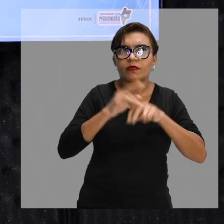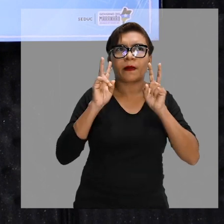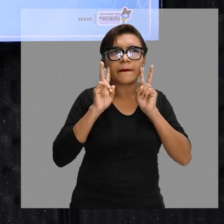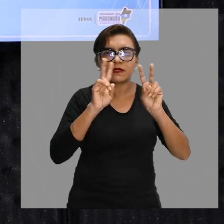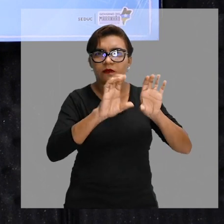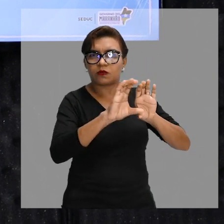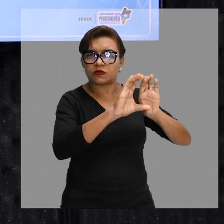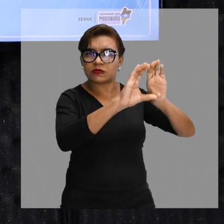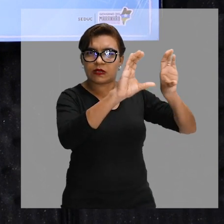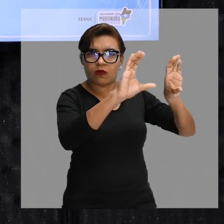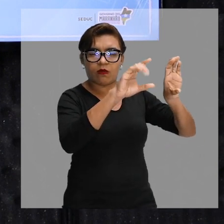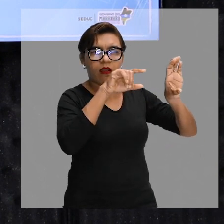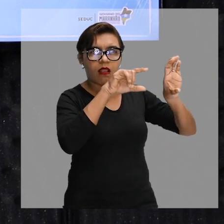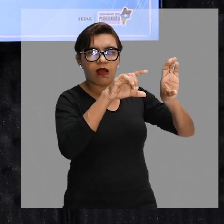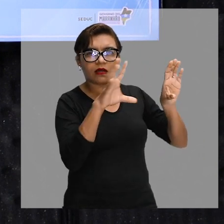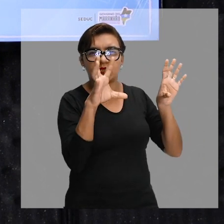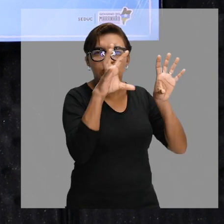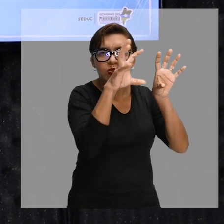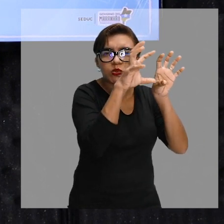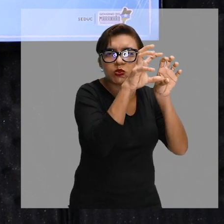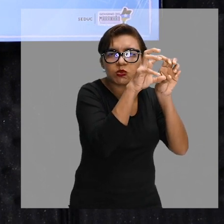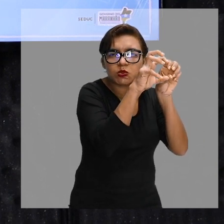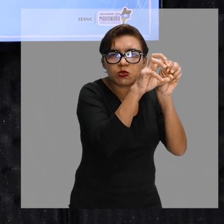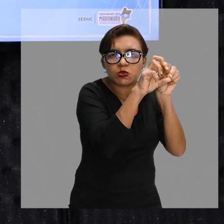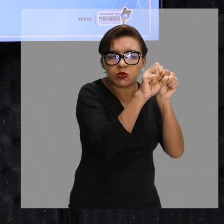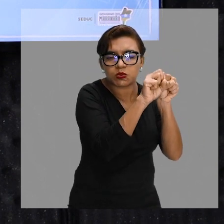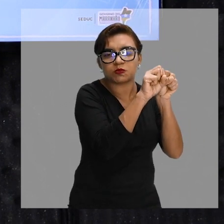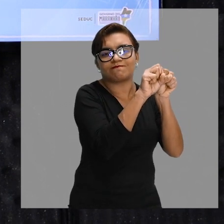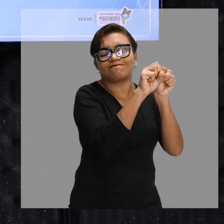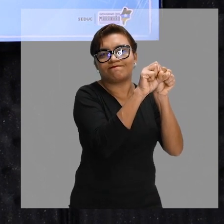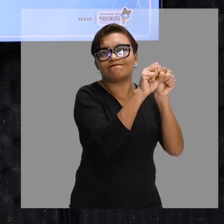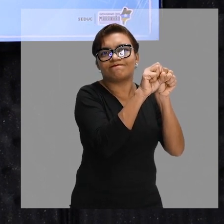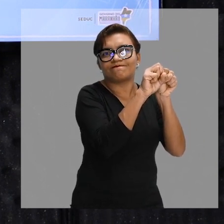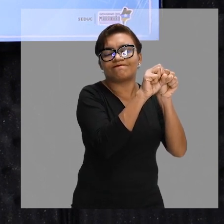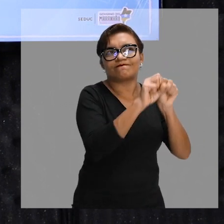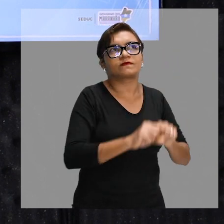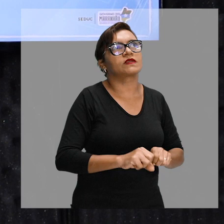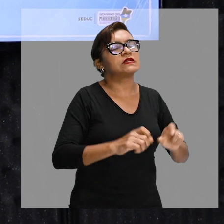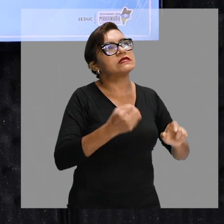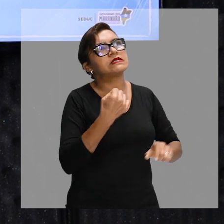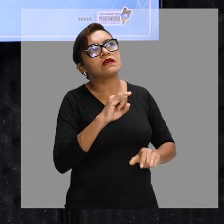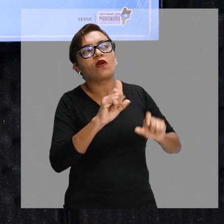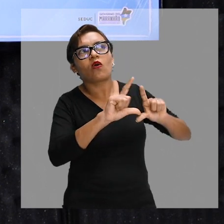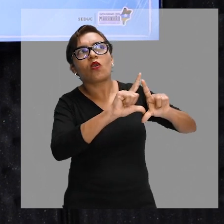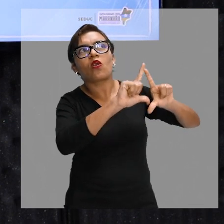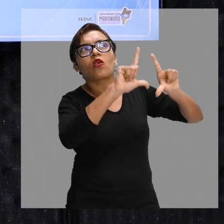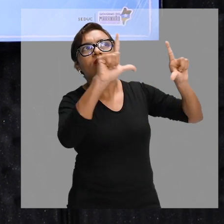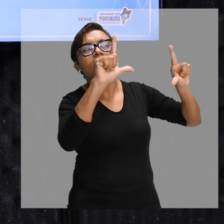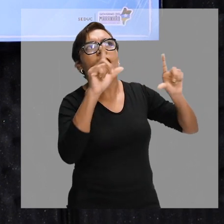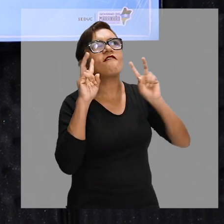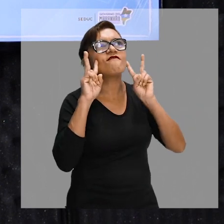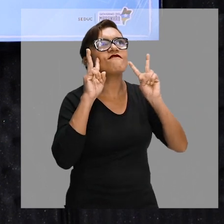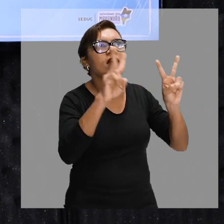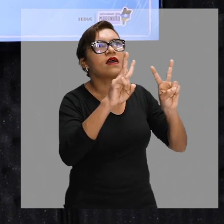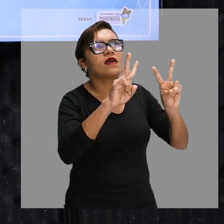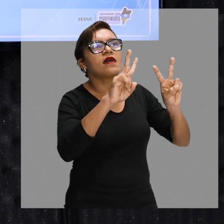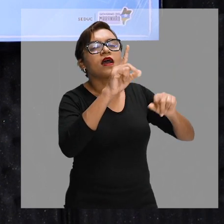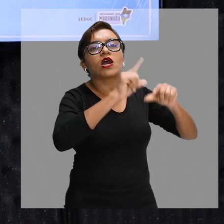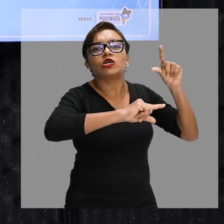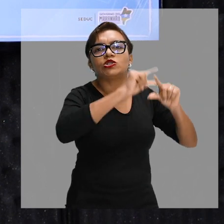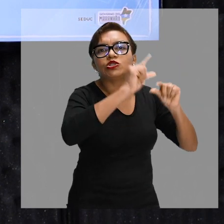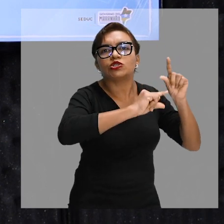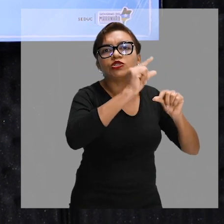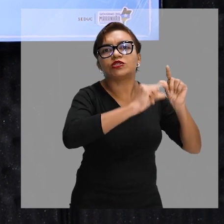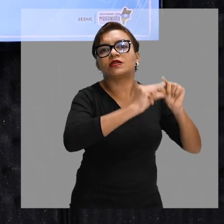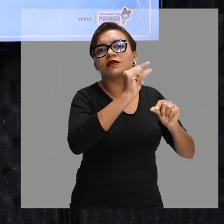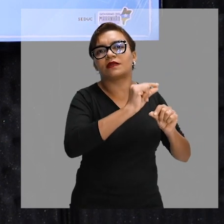se for um dia de lua, lógico, e se o céu estiver limpo, nós vamos conseguir ver as estrelas, certo? O que nós vemos